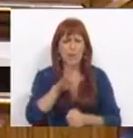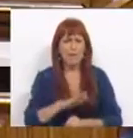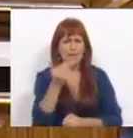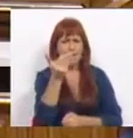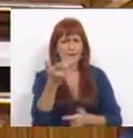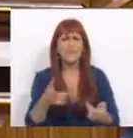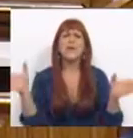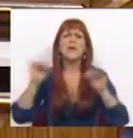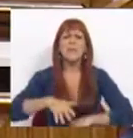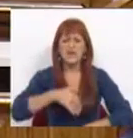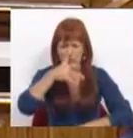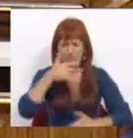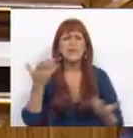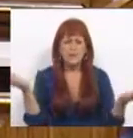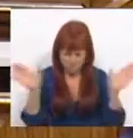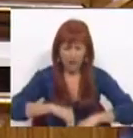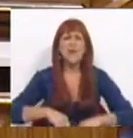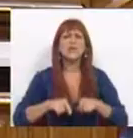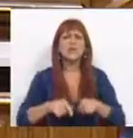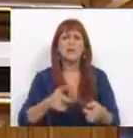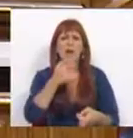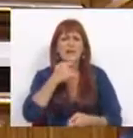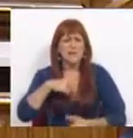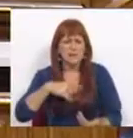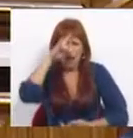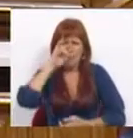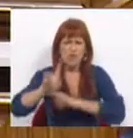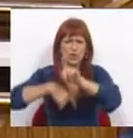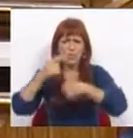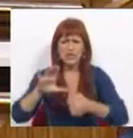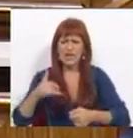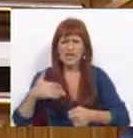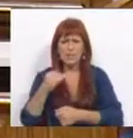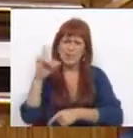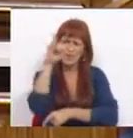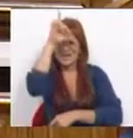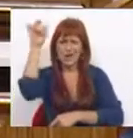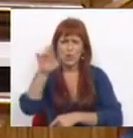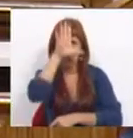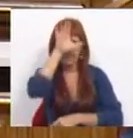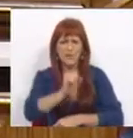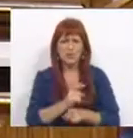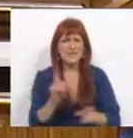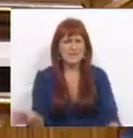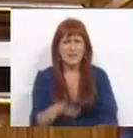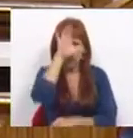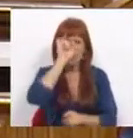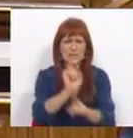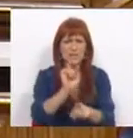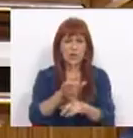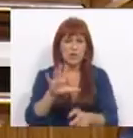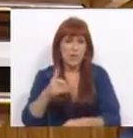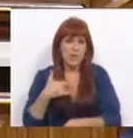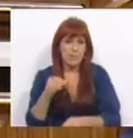país. E mais lamentamos que só se tenha lembrado depois do CDS-PP ter saído do governo. O mesmo governo que